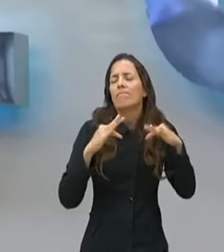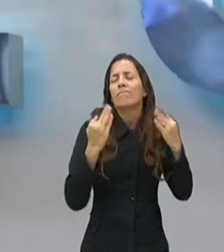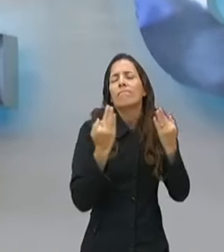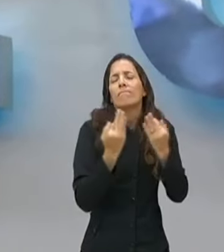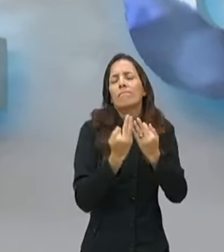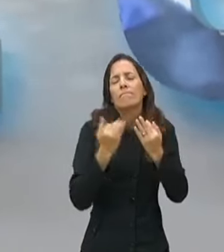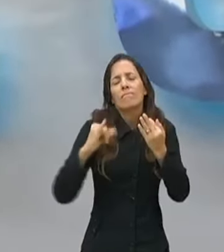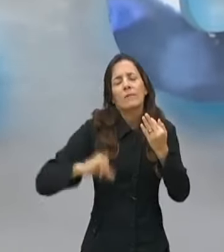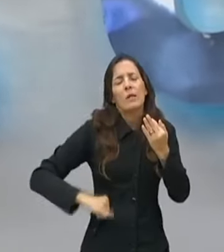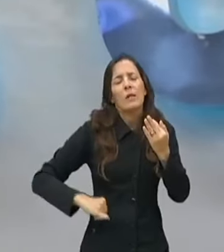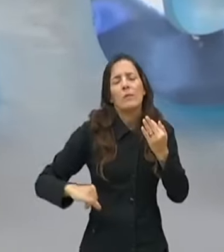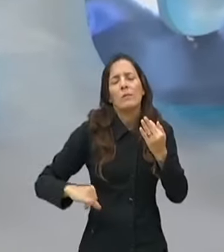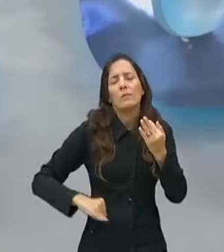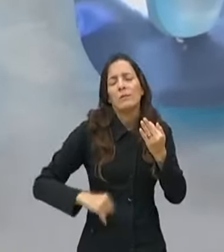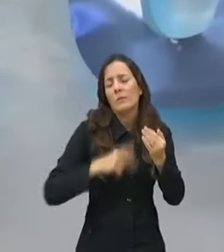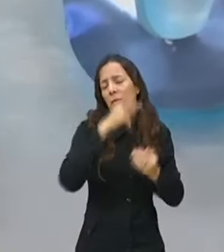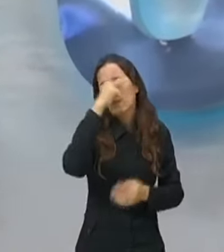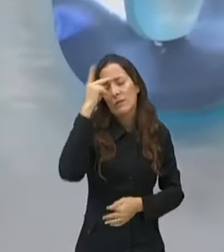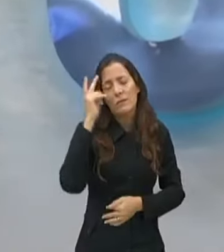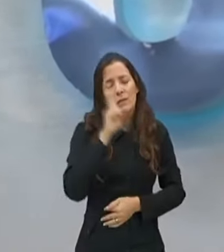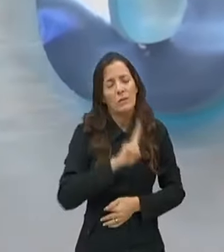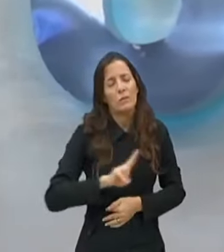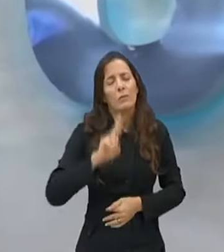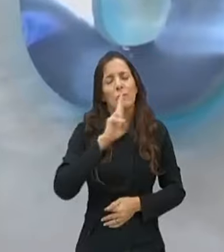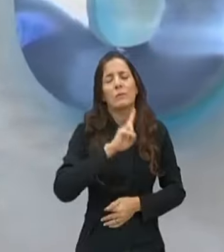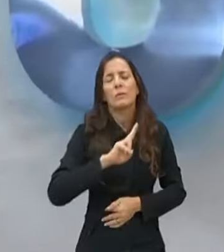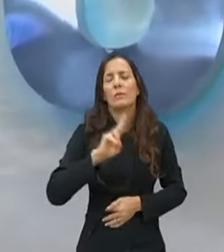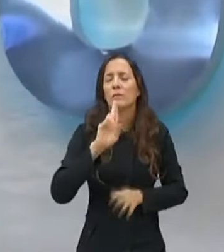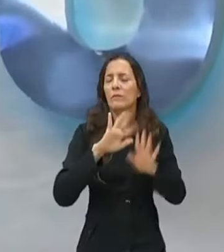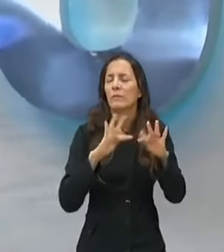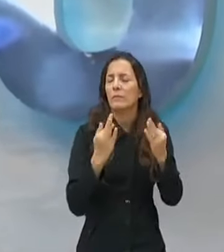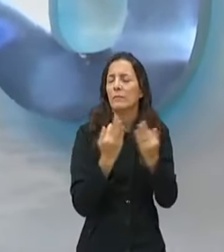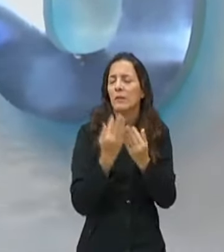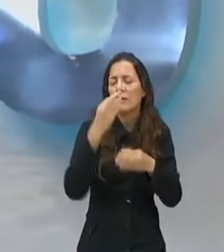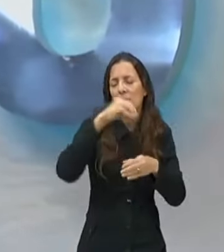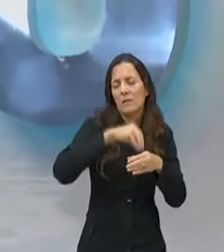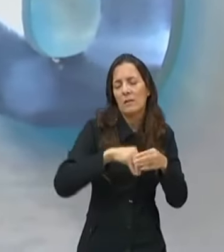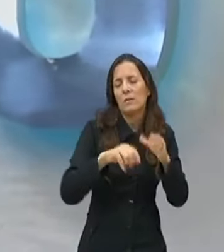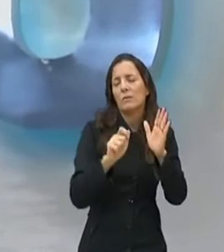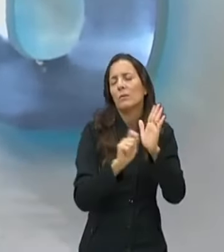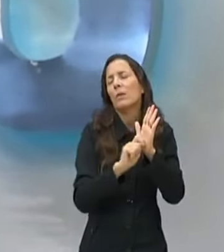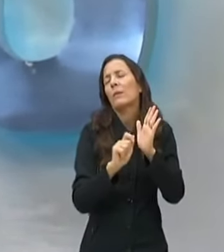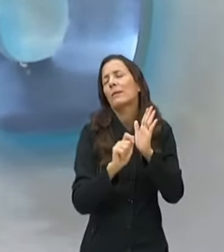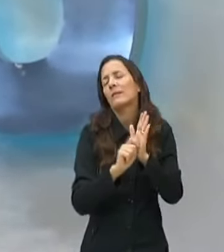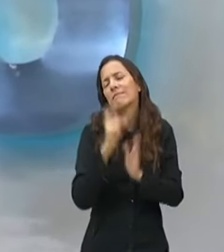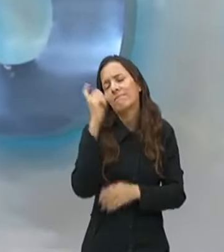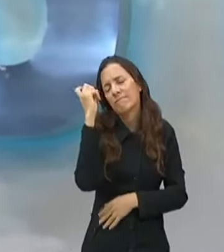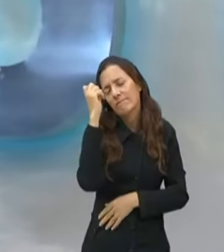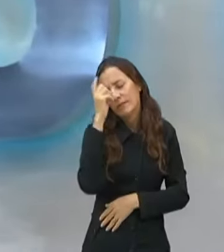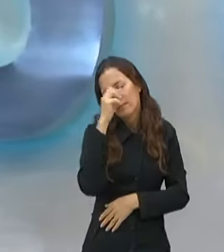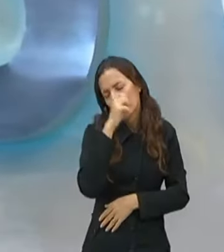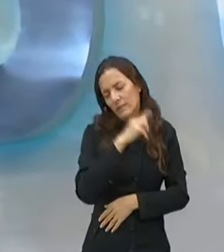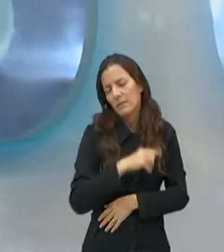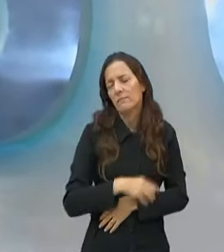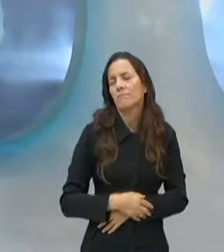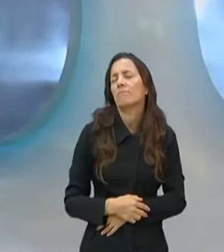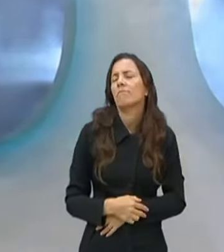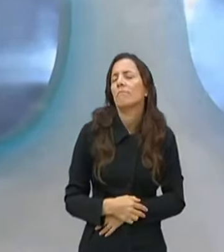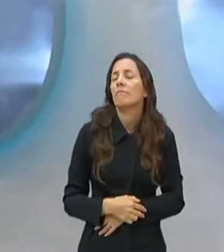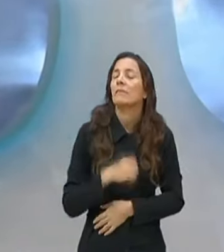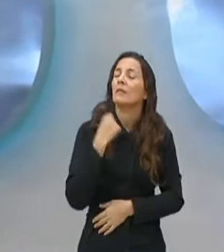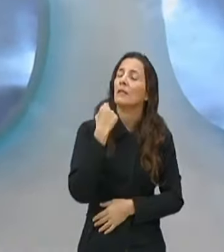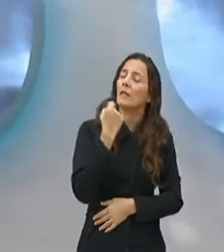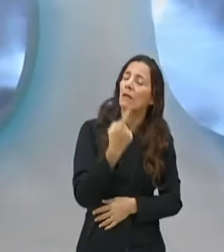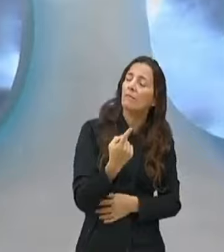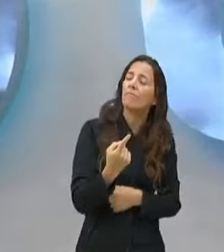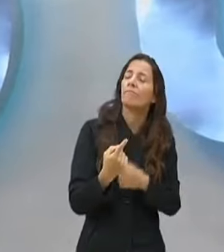drogas, aqueles que têm um parente, Senhor, que muitas vezes, para atender o